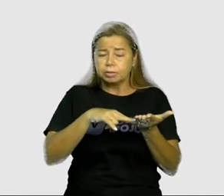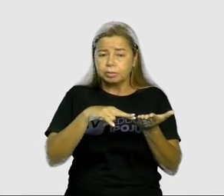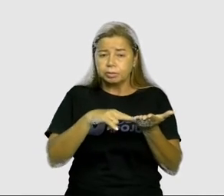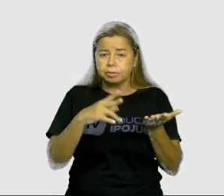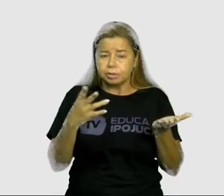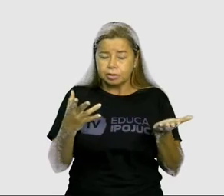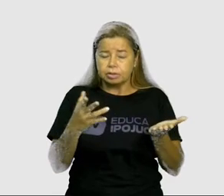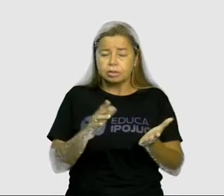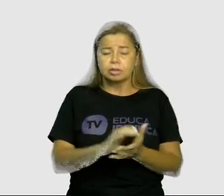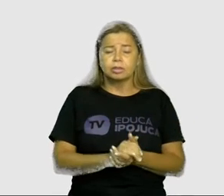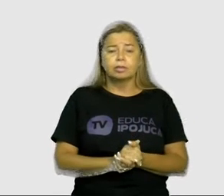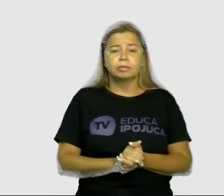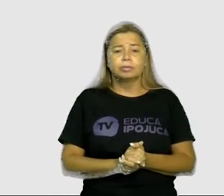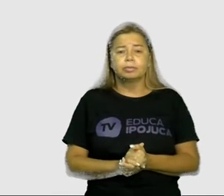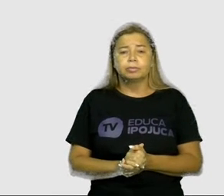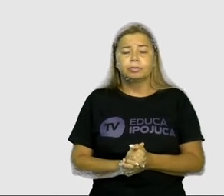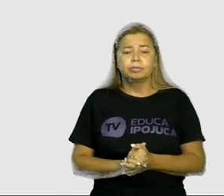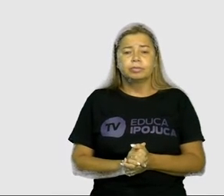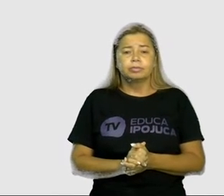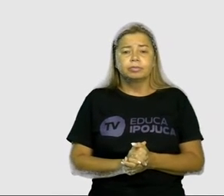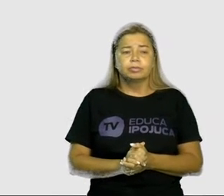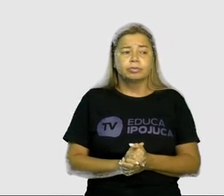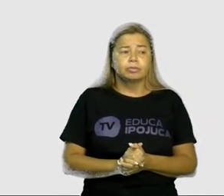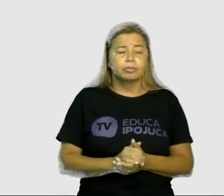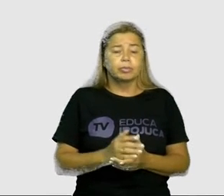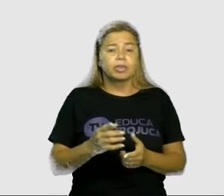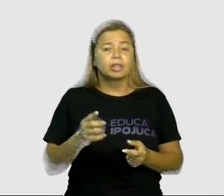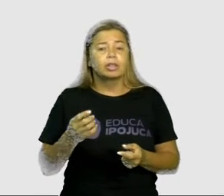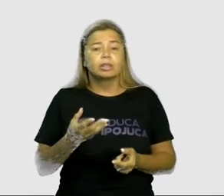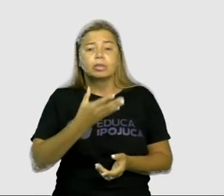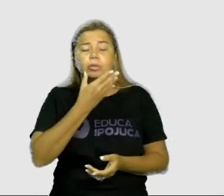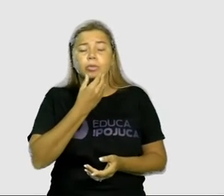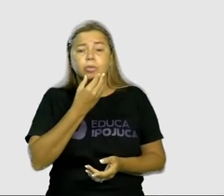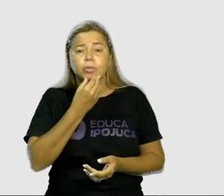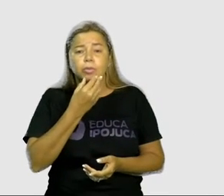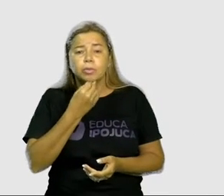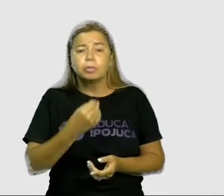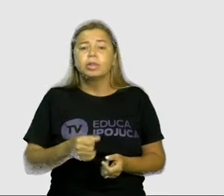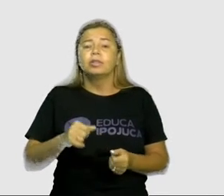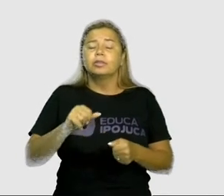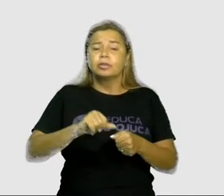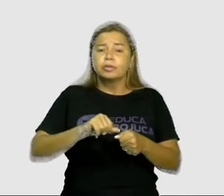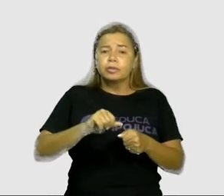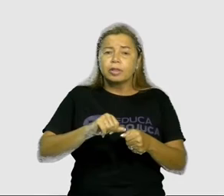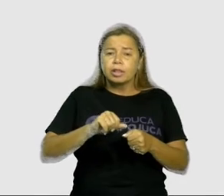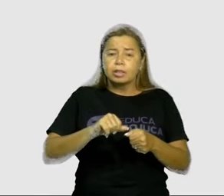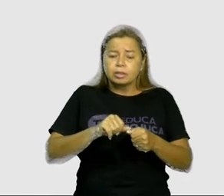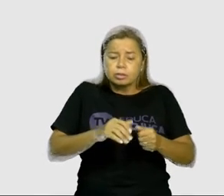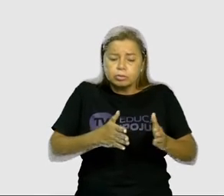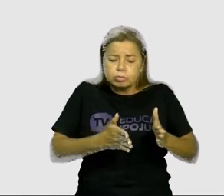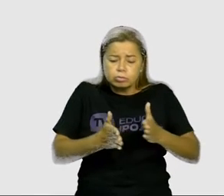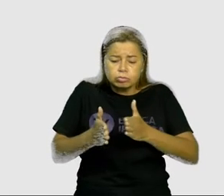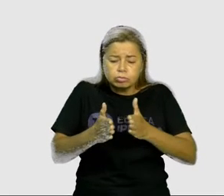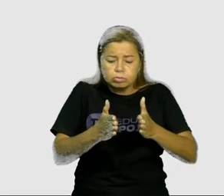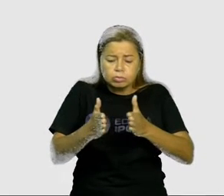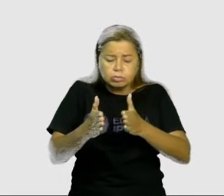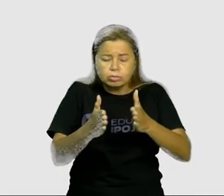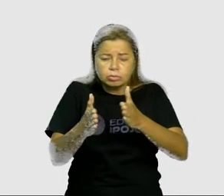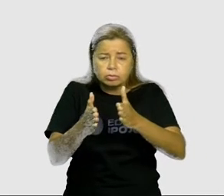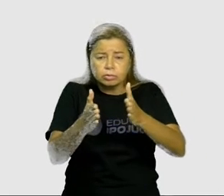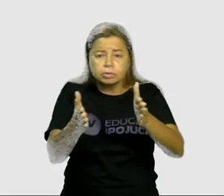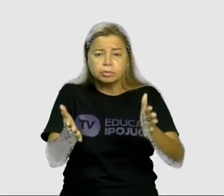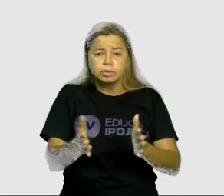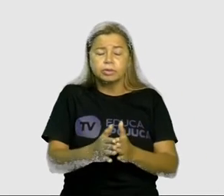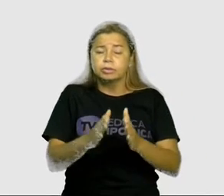na pizzaria, crianças, ele está também traçando um percurso. Então, quando ele sai